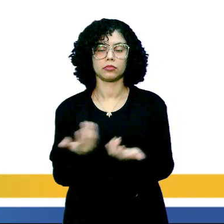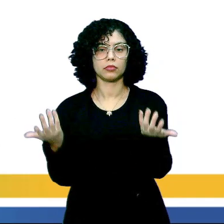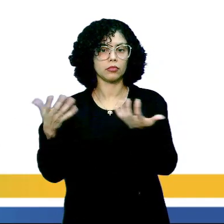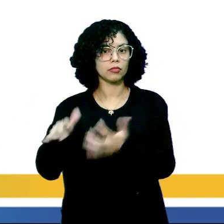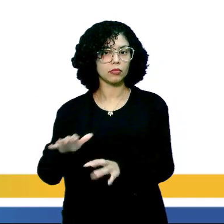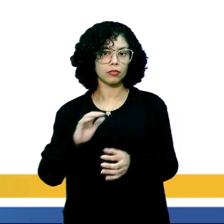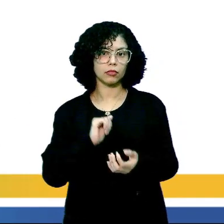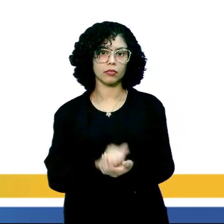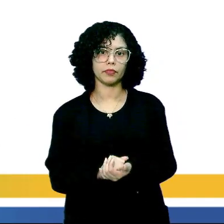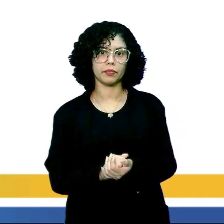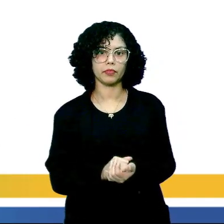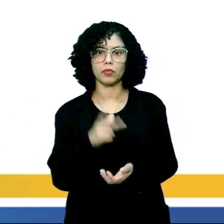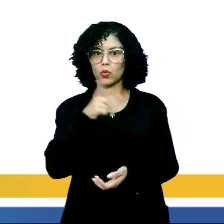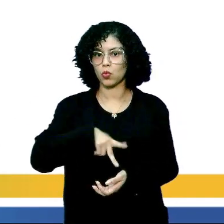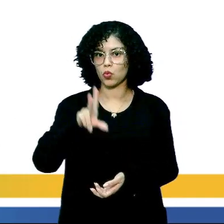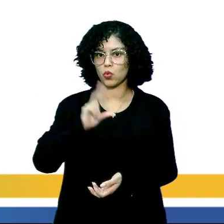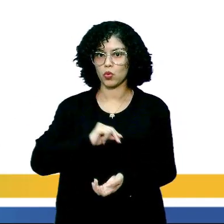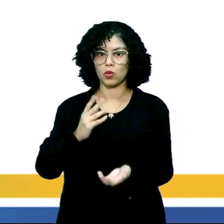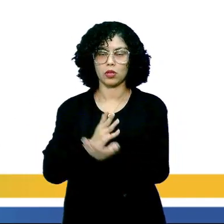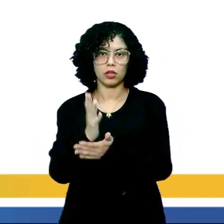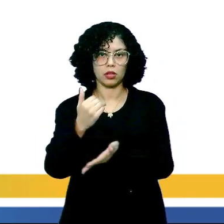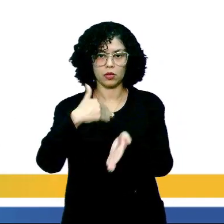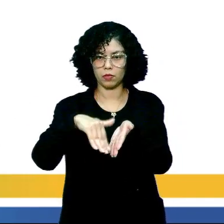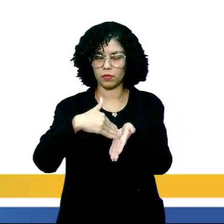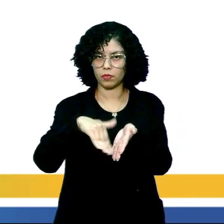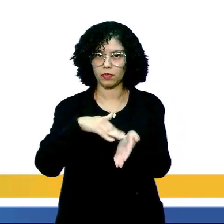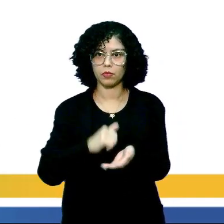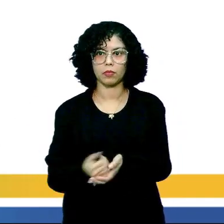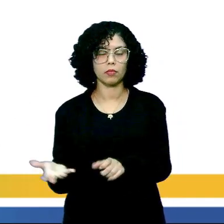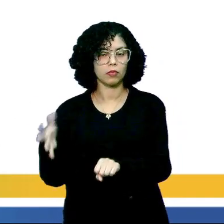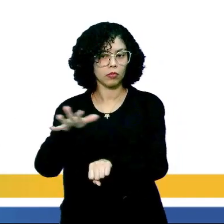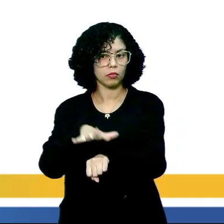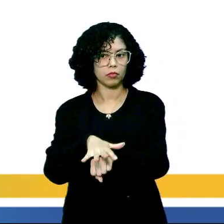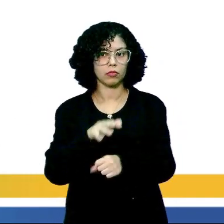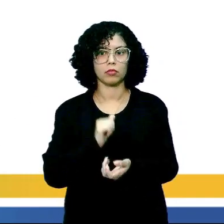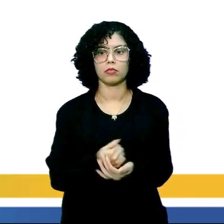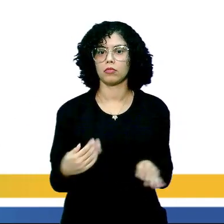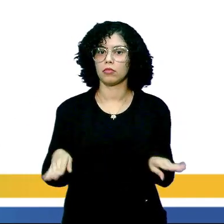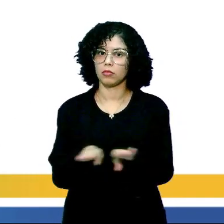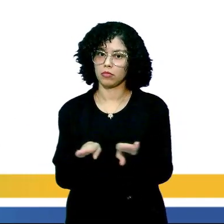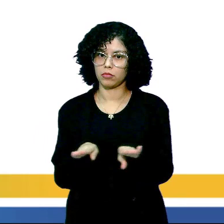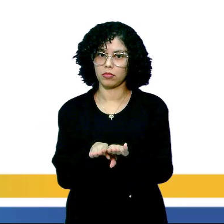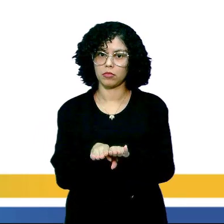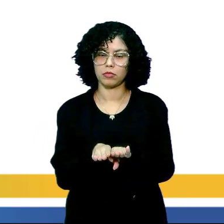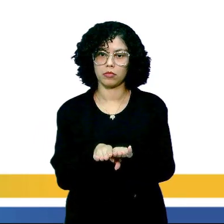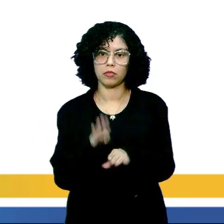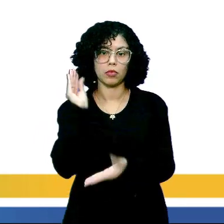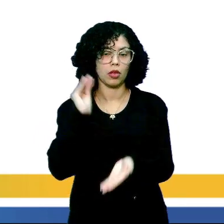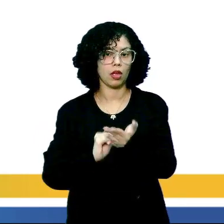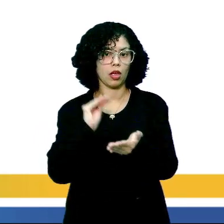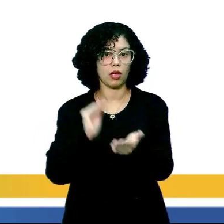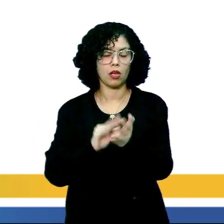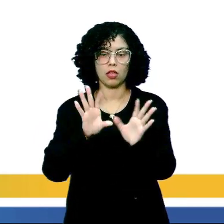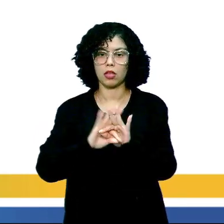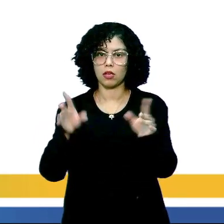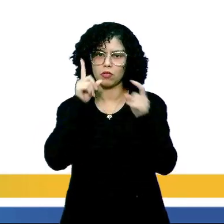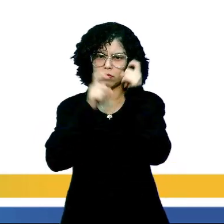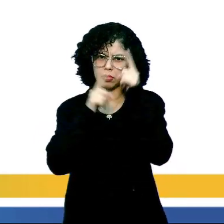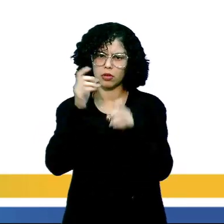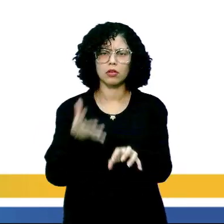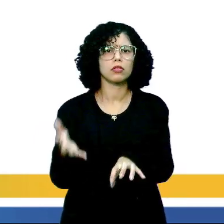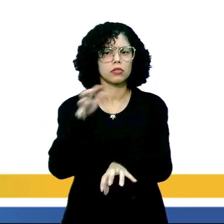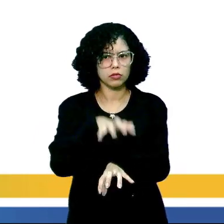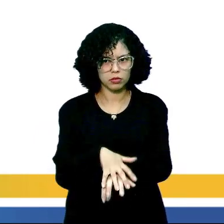não queriam os portugueses nos cargos administrativos da colônia e não queriam a falta de liberdade de expressão que